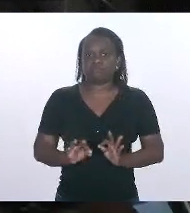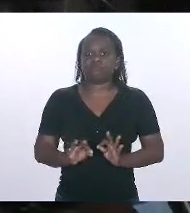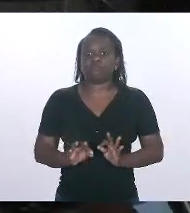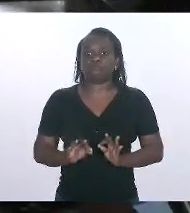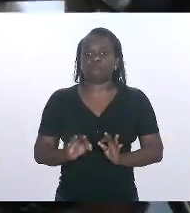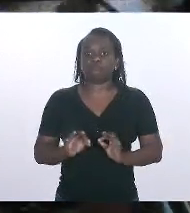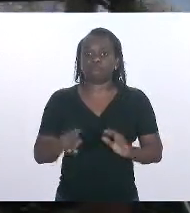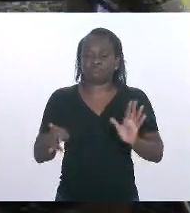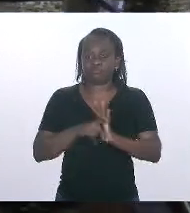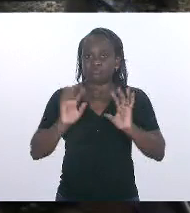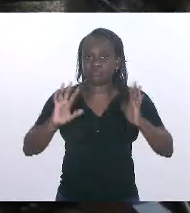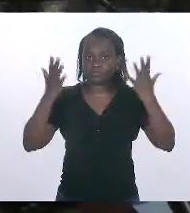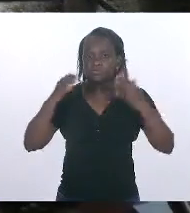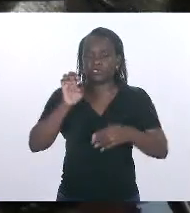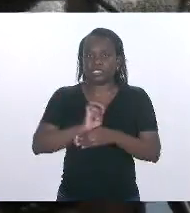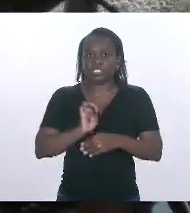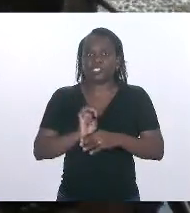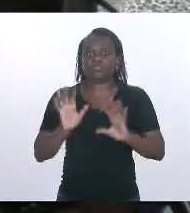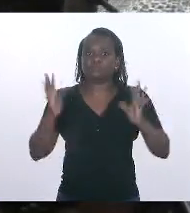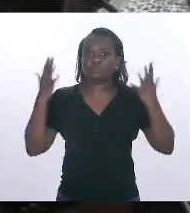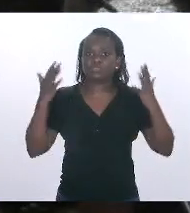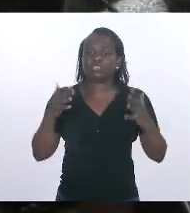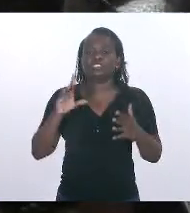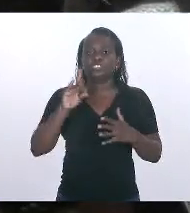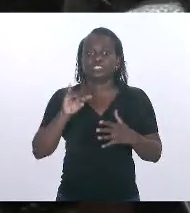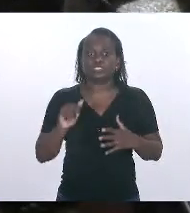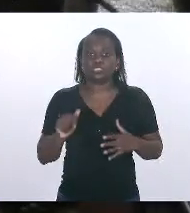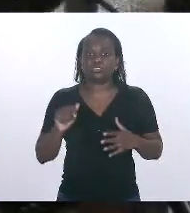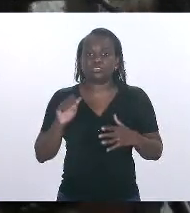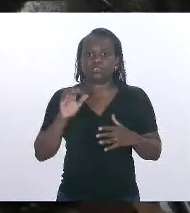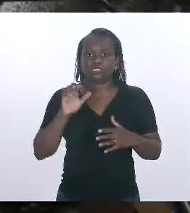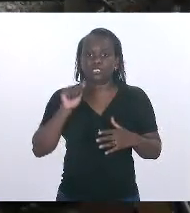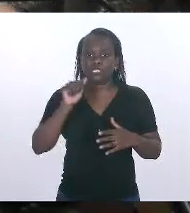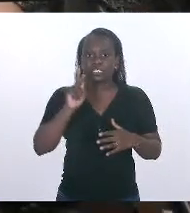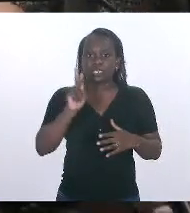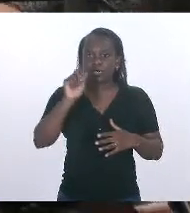de eventos do Estado a comemoração do Dia do Kart Histórico,